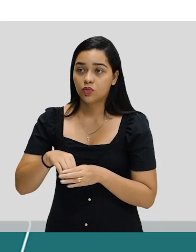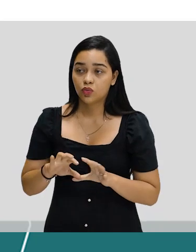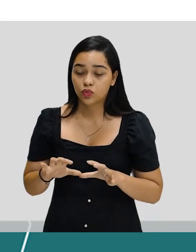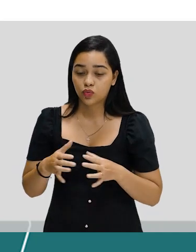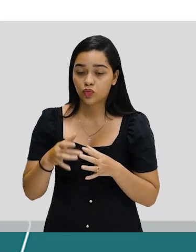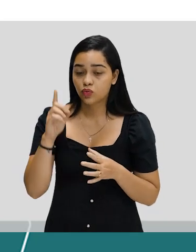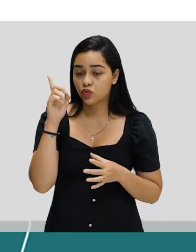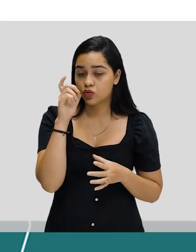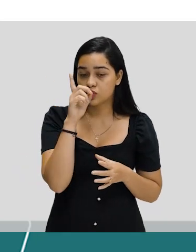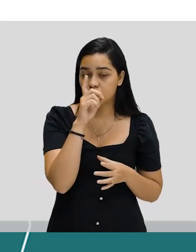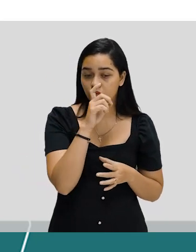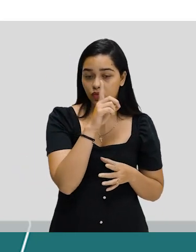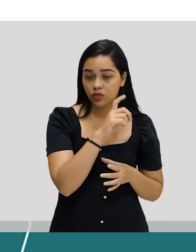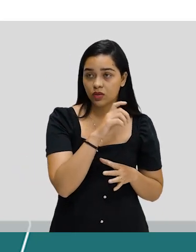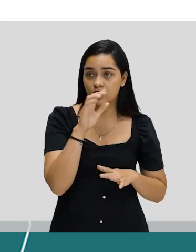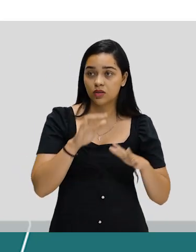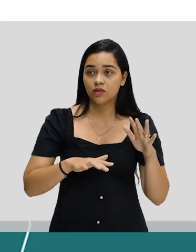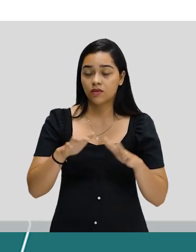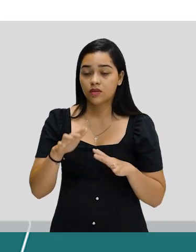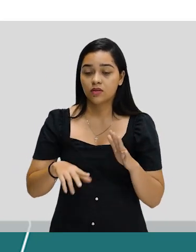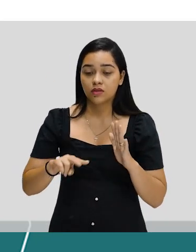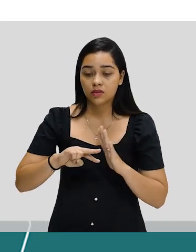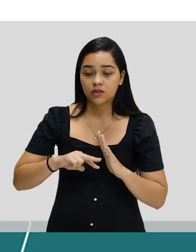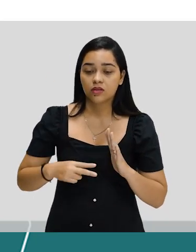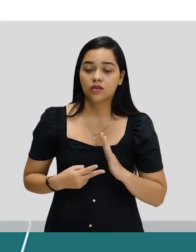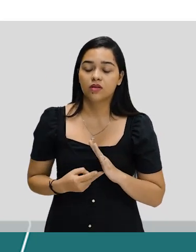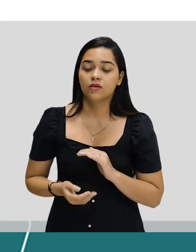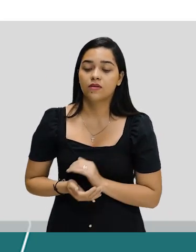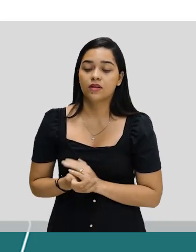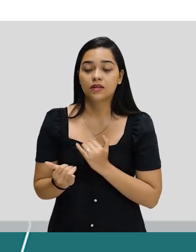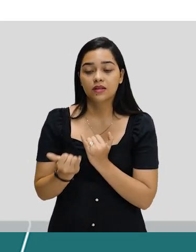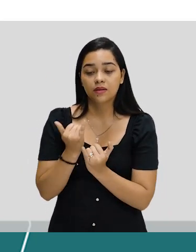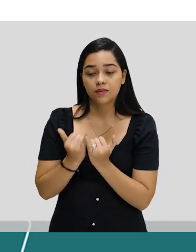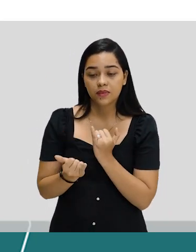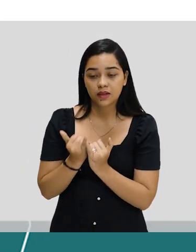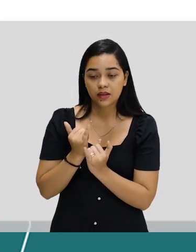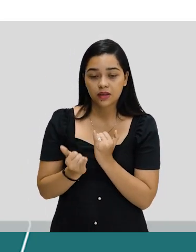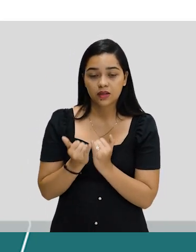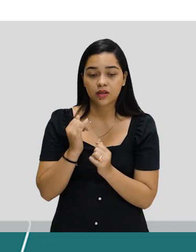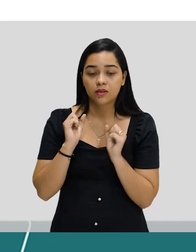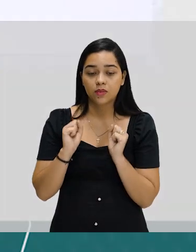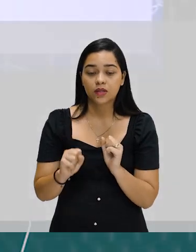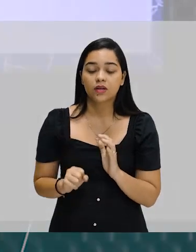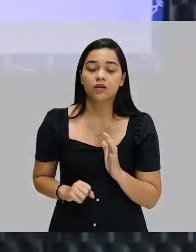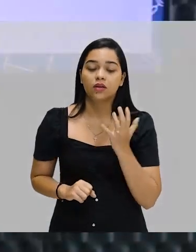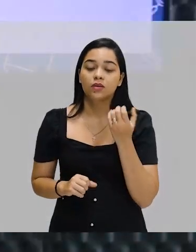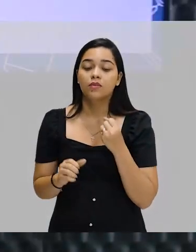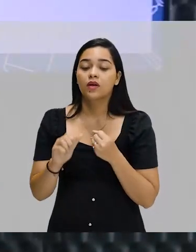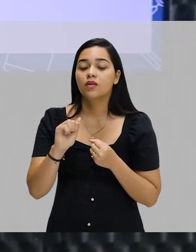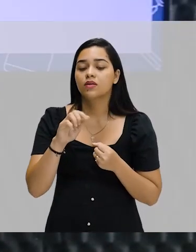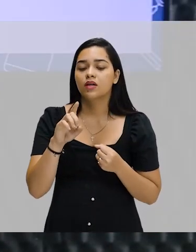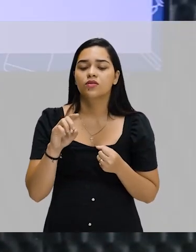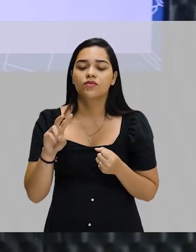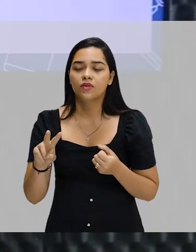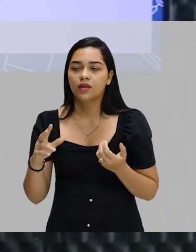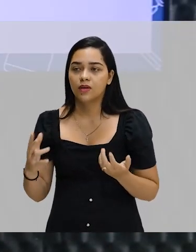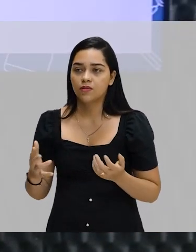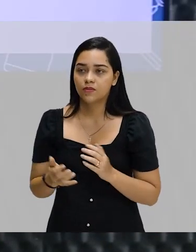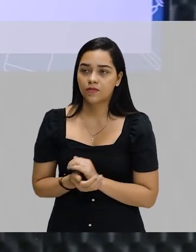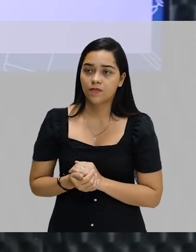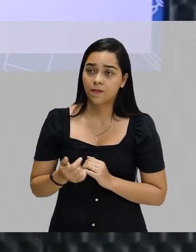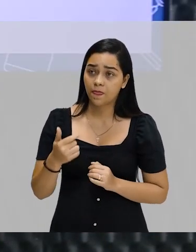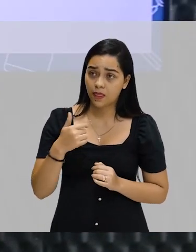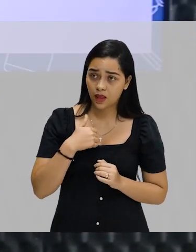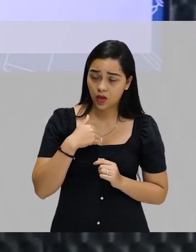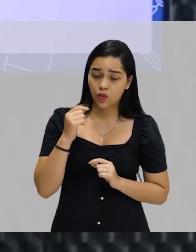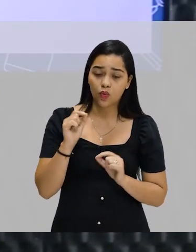de dificuldades, talvez o mais significativo. Semelhante inferência pode ser realizada pelos advérbios, ou seja, quando eu